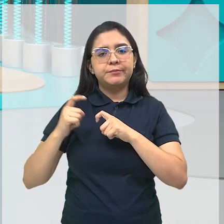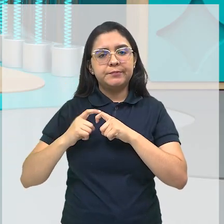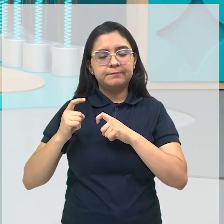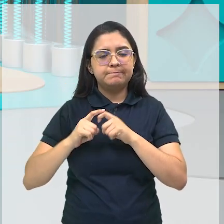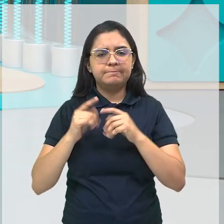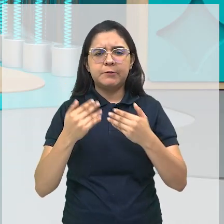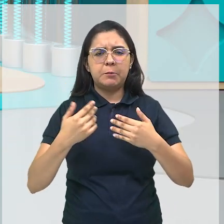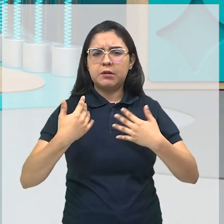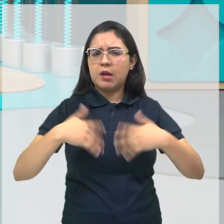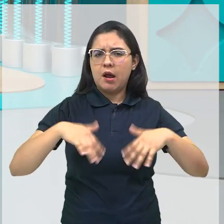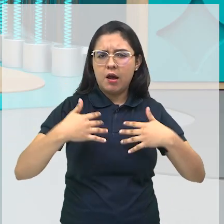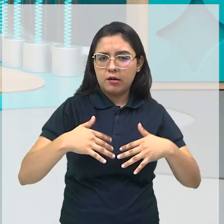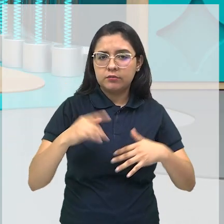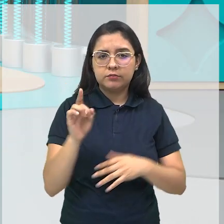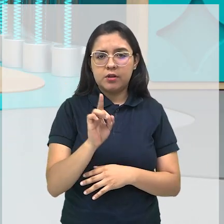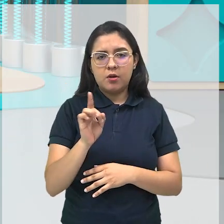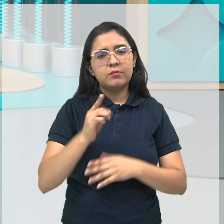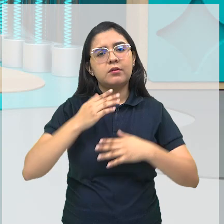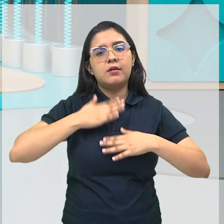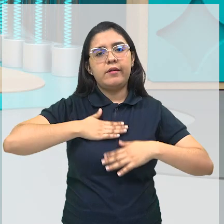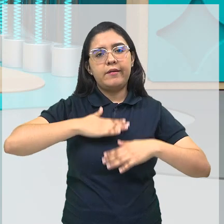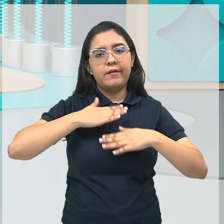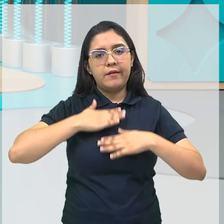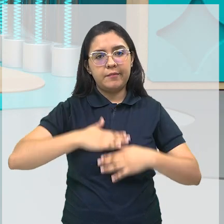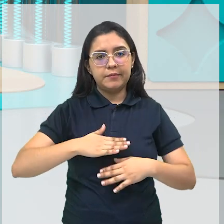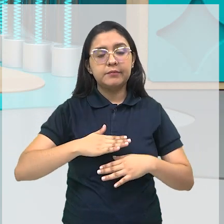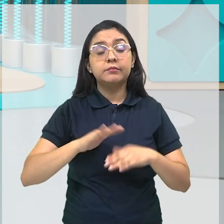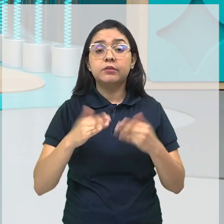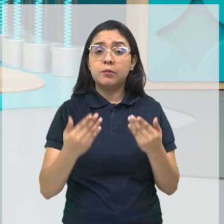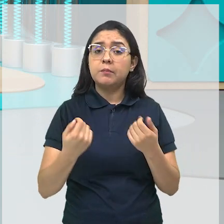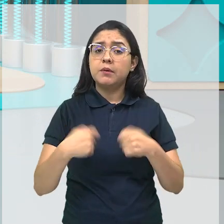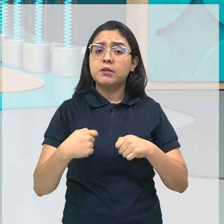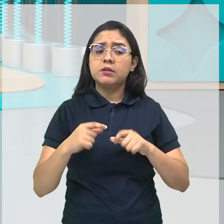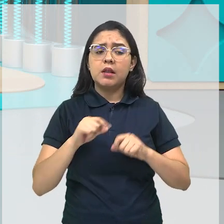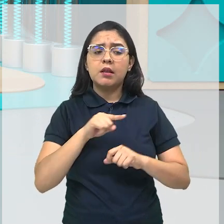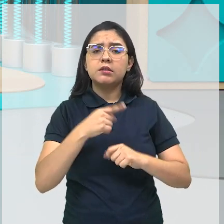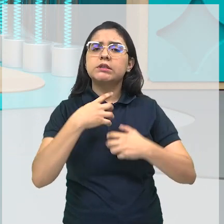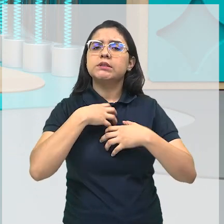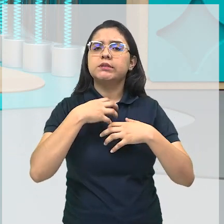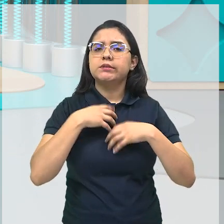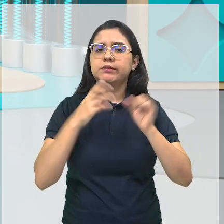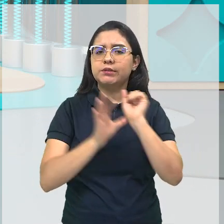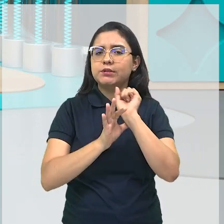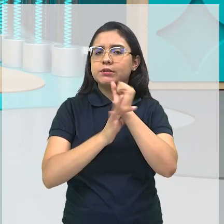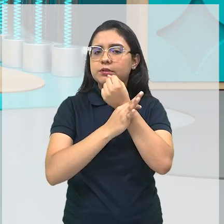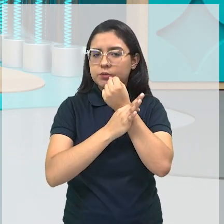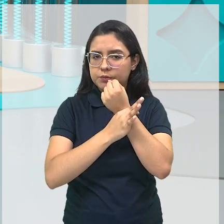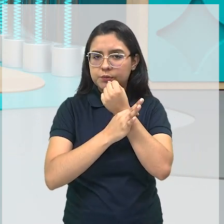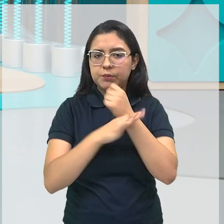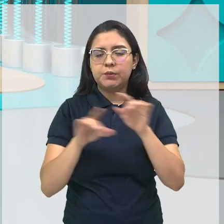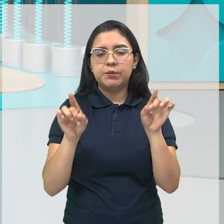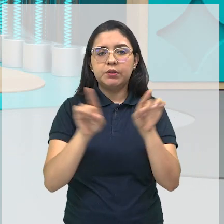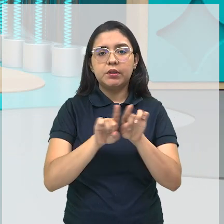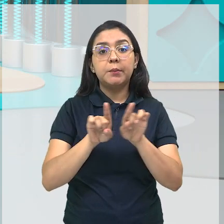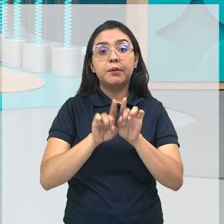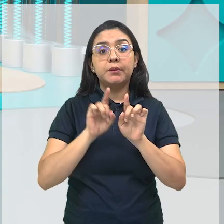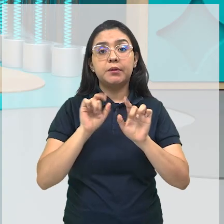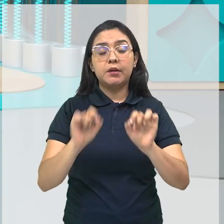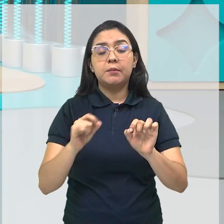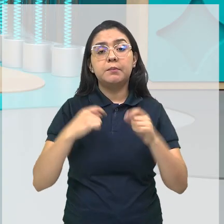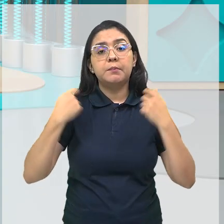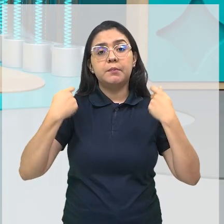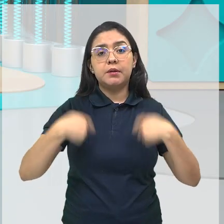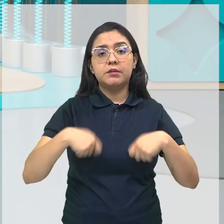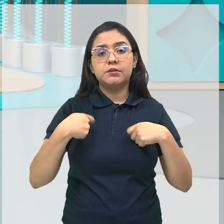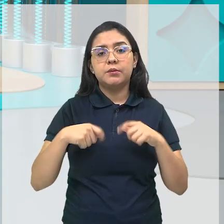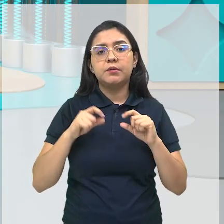se desespere, fique calmo, né? Então, passar essa segurança para a pessoa. Além disso, também